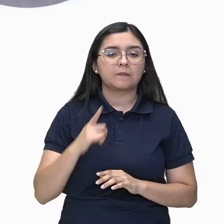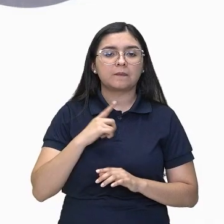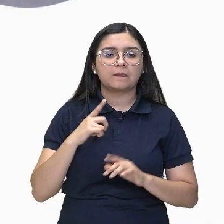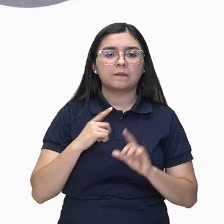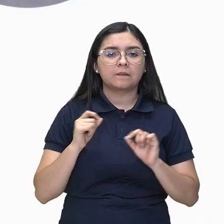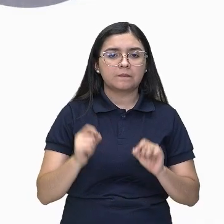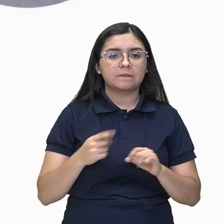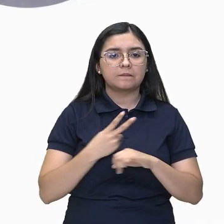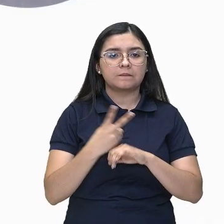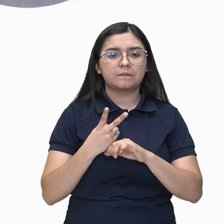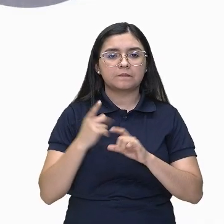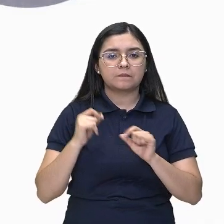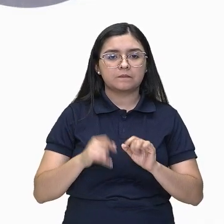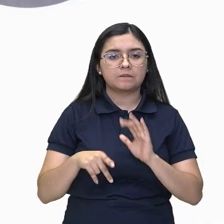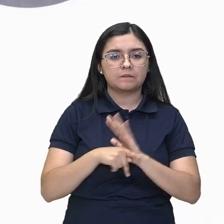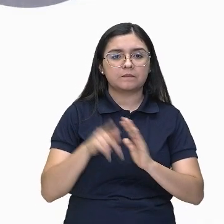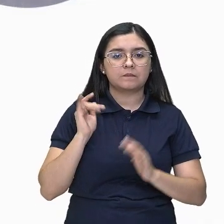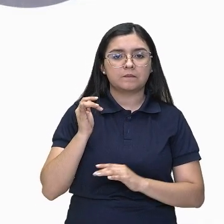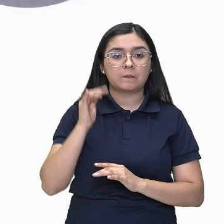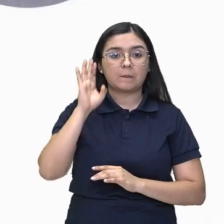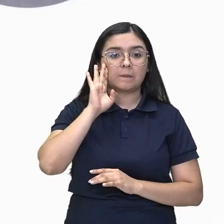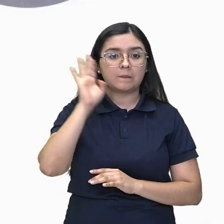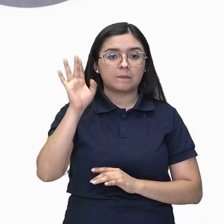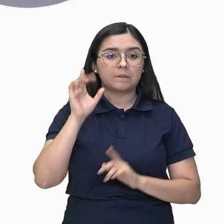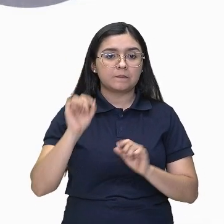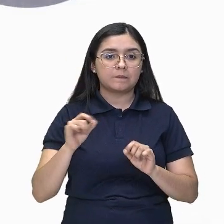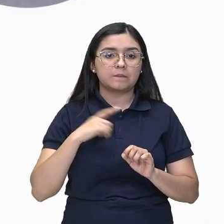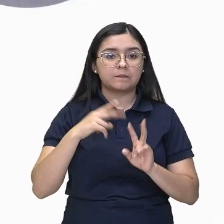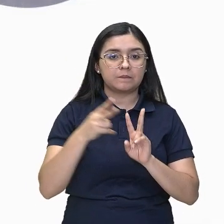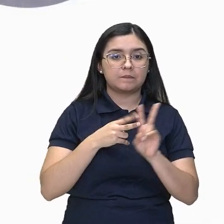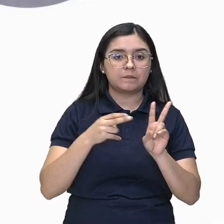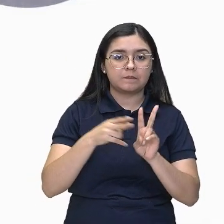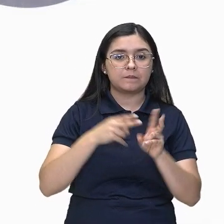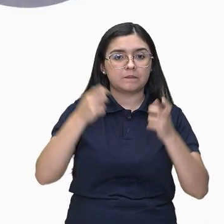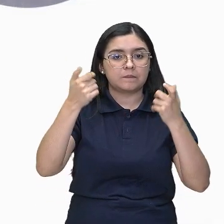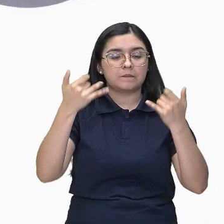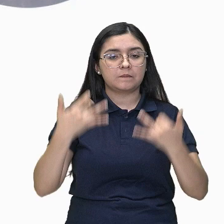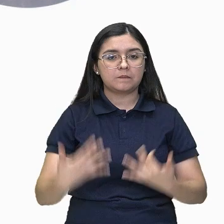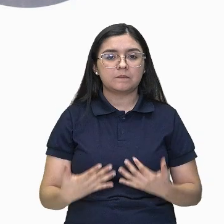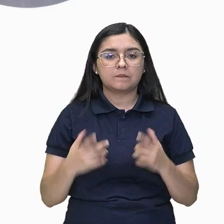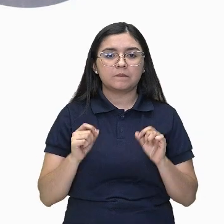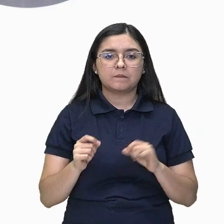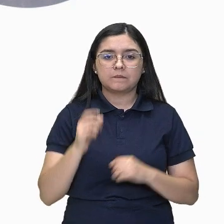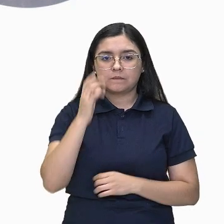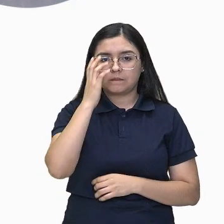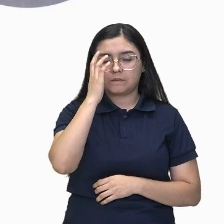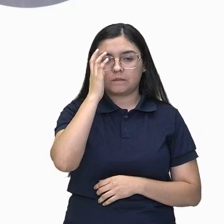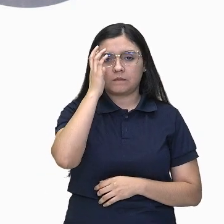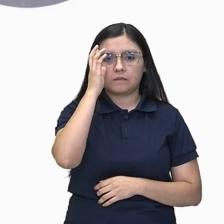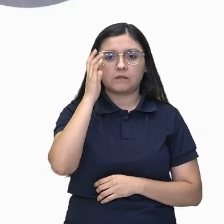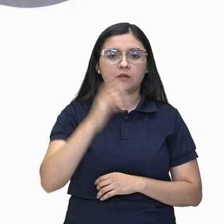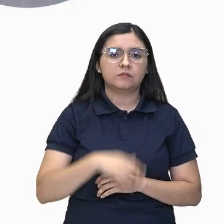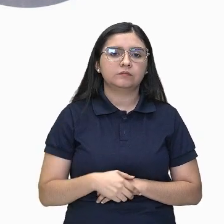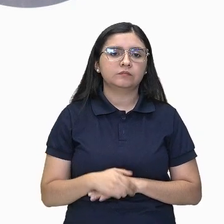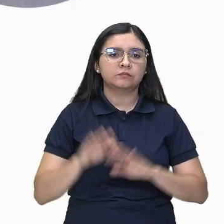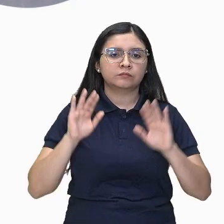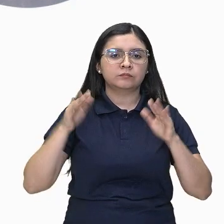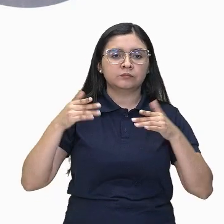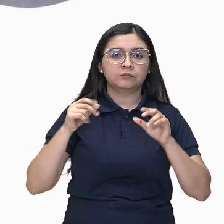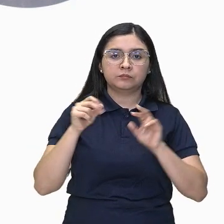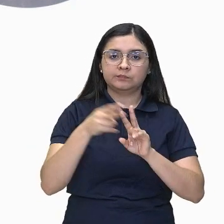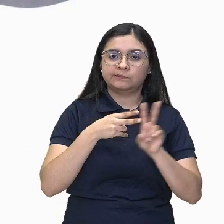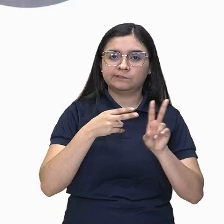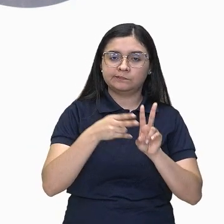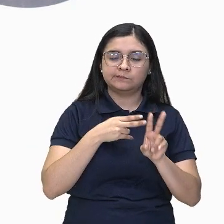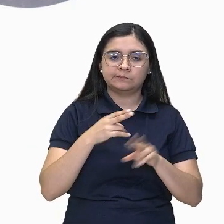procurou, assim, em suas narrativas, principalmente nas indianistas, reparem, narrativas com foco nos indígenas,